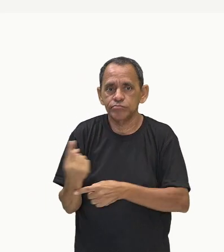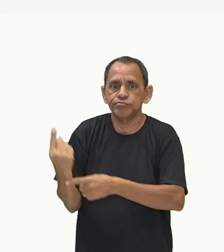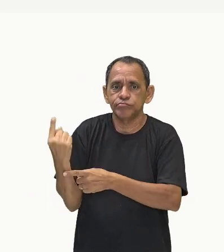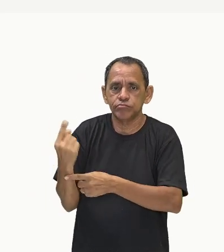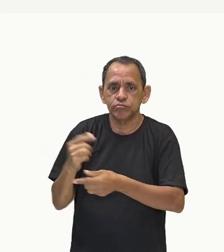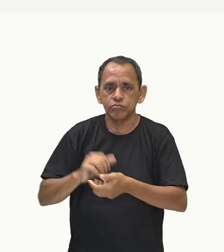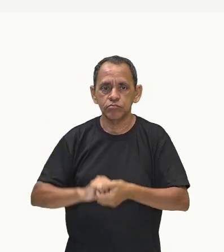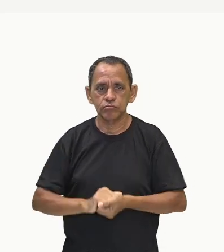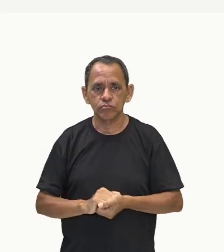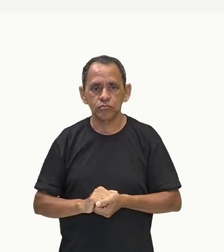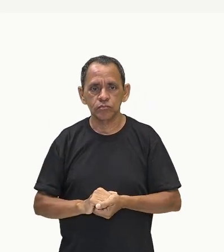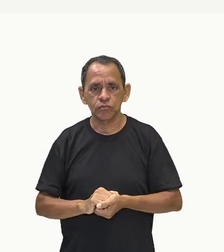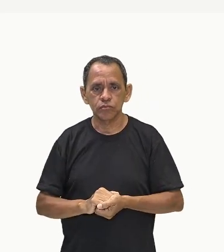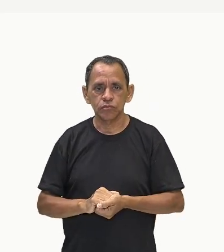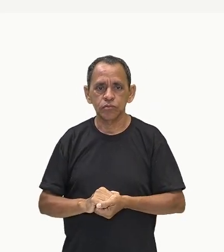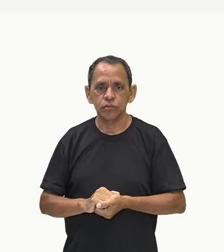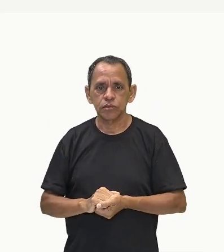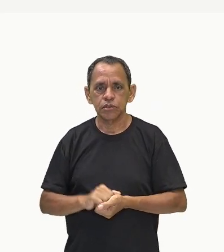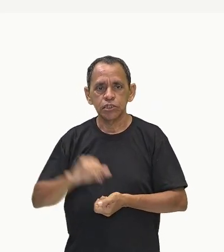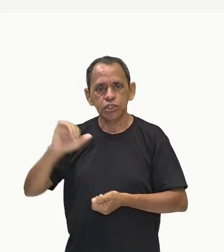certo?